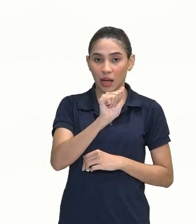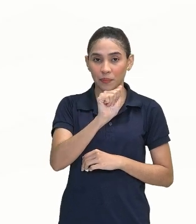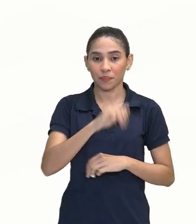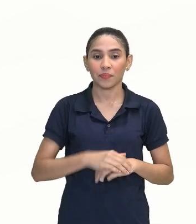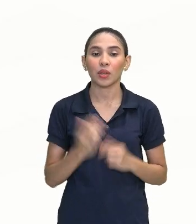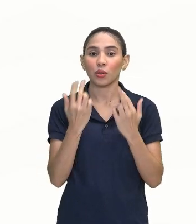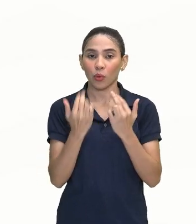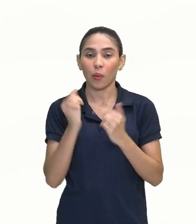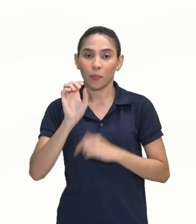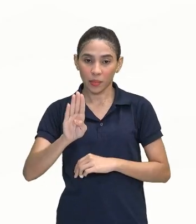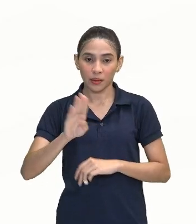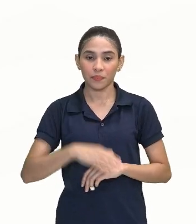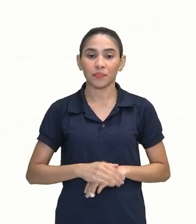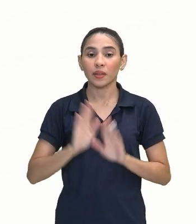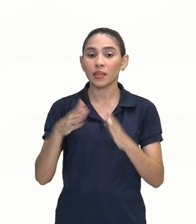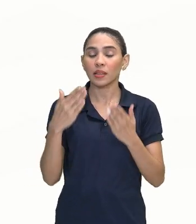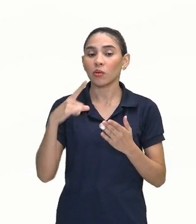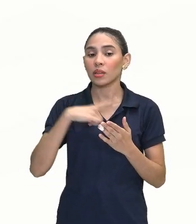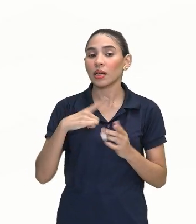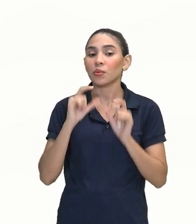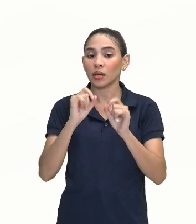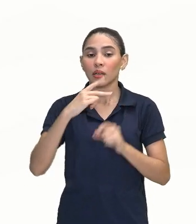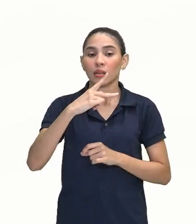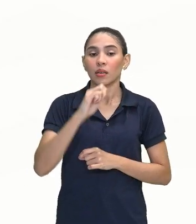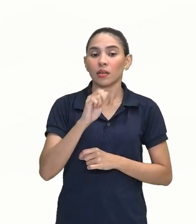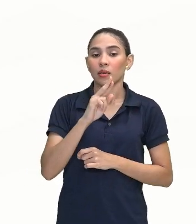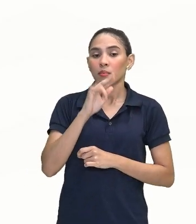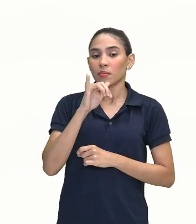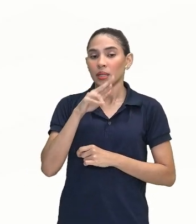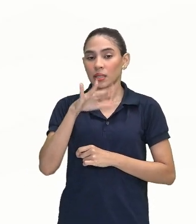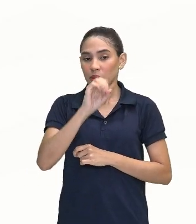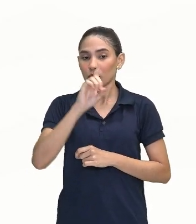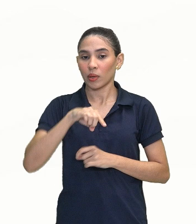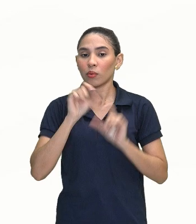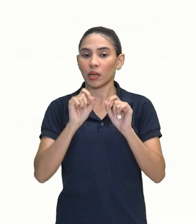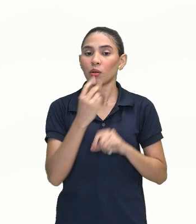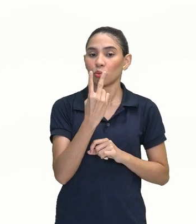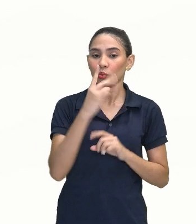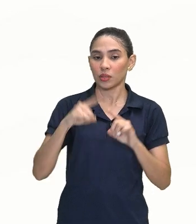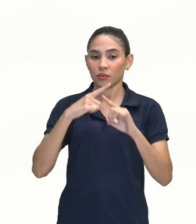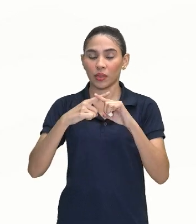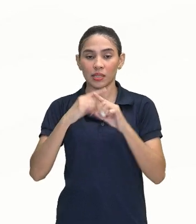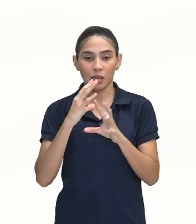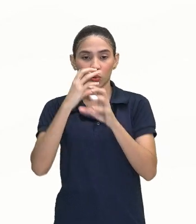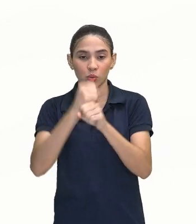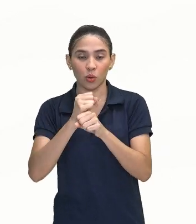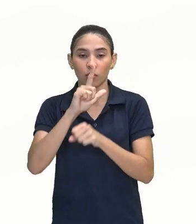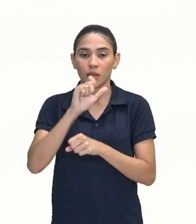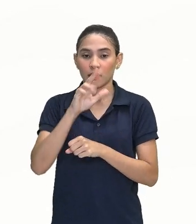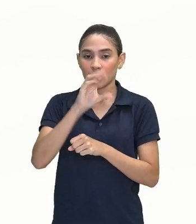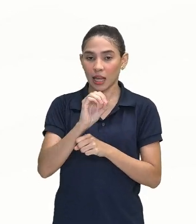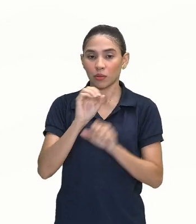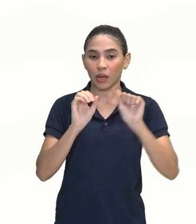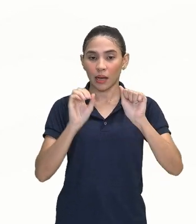lados iguais à medida B, então a gente tem que esse perímetro será igual a 2 vezes a soma dos lados A